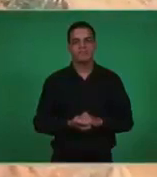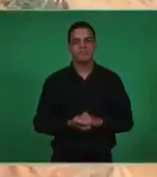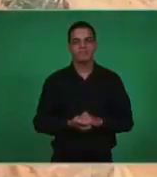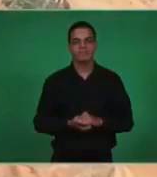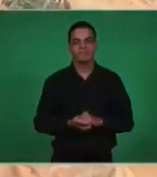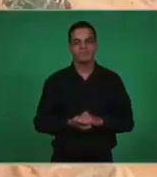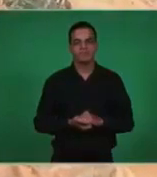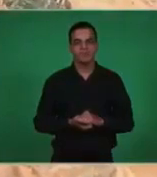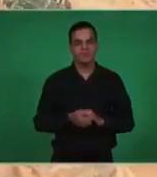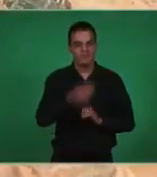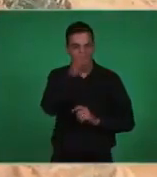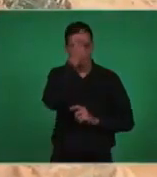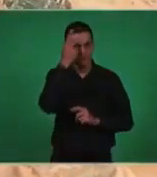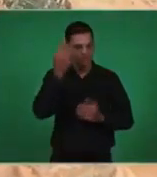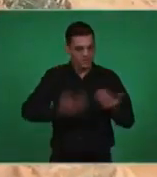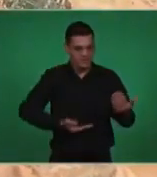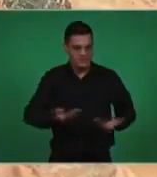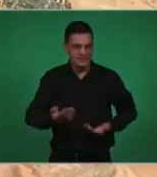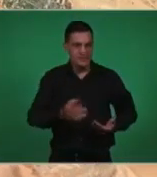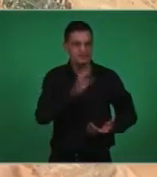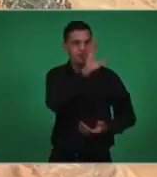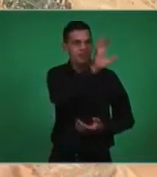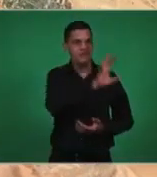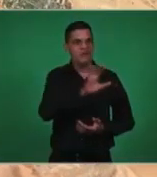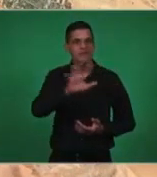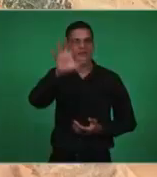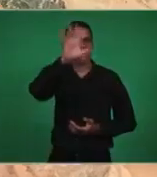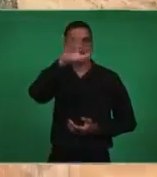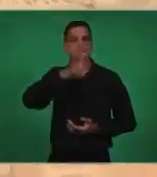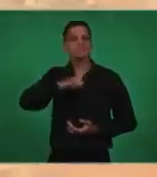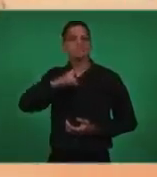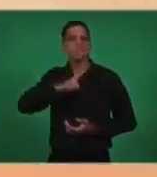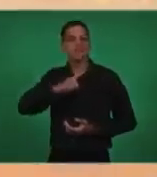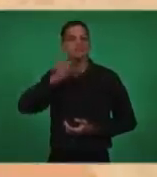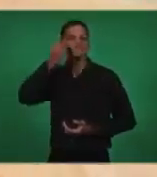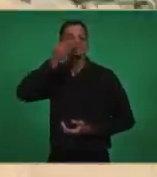Pessoas de todas as partes do mundo têm sido alcançadas pelo